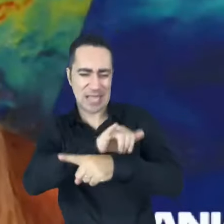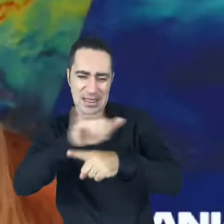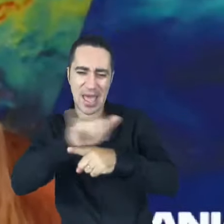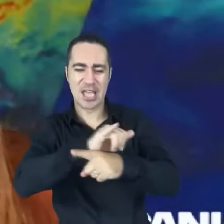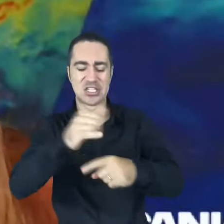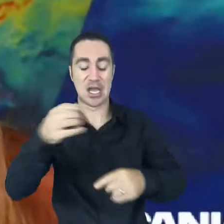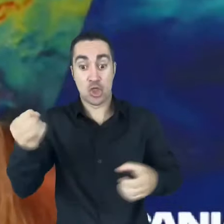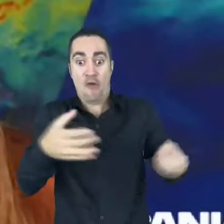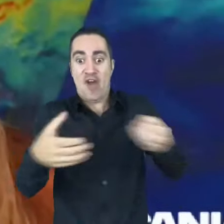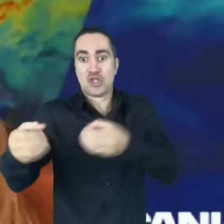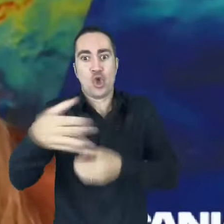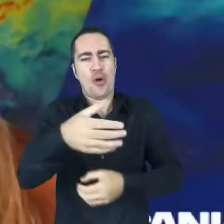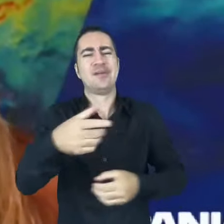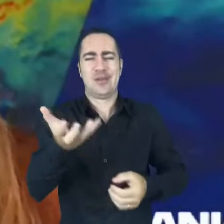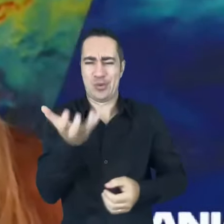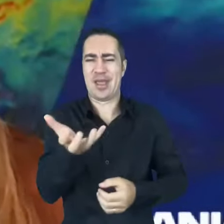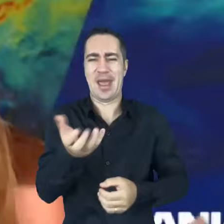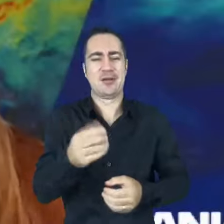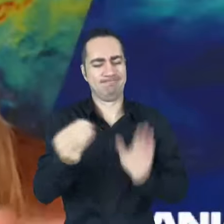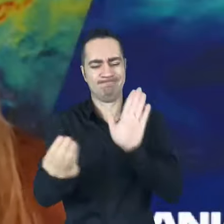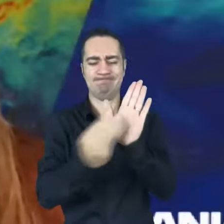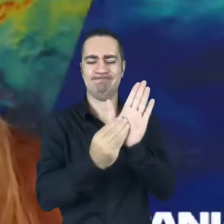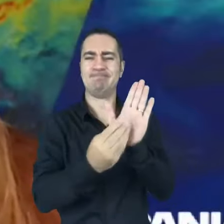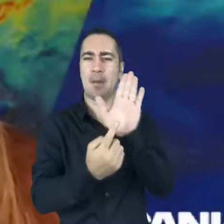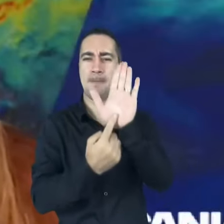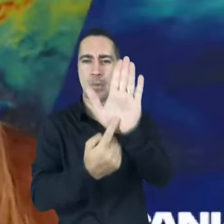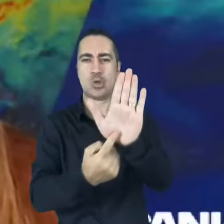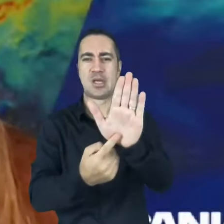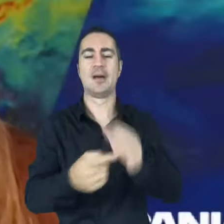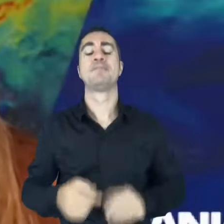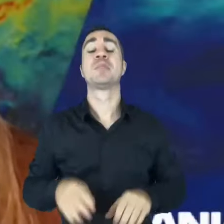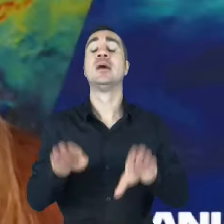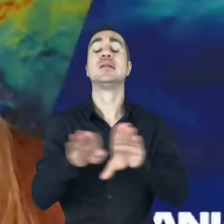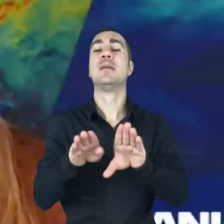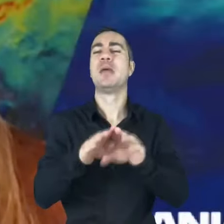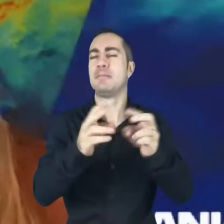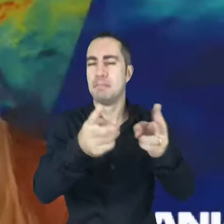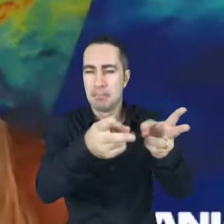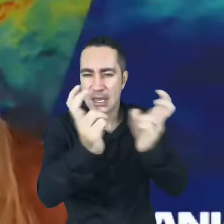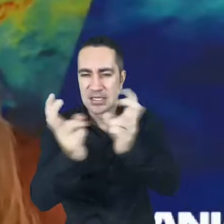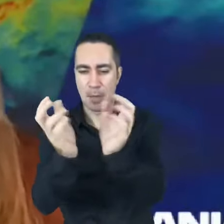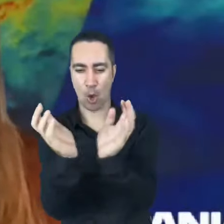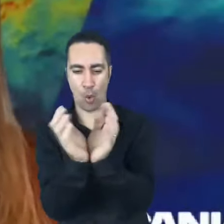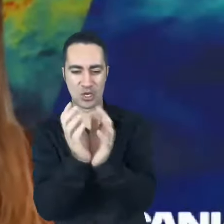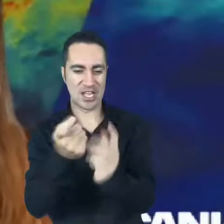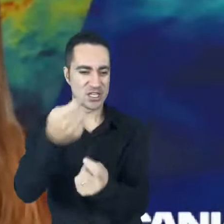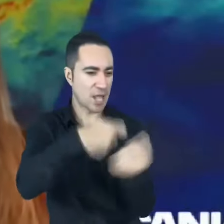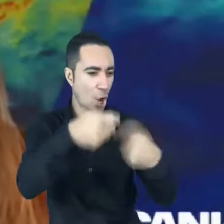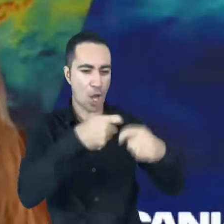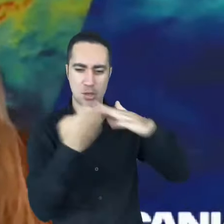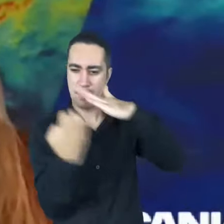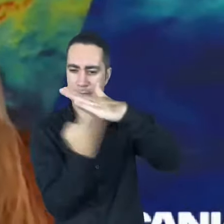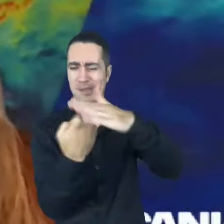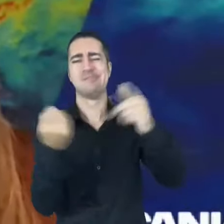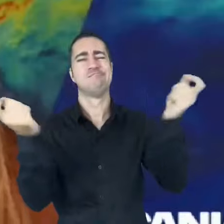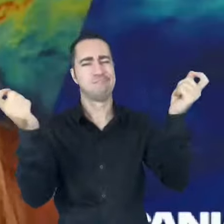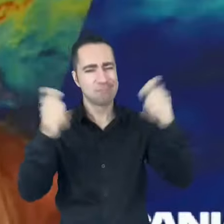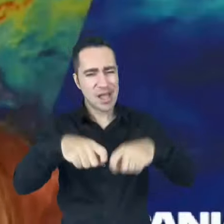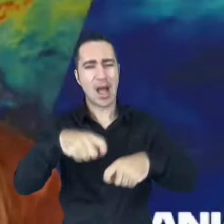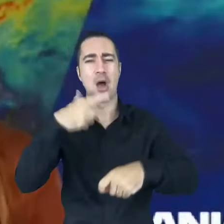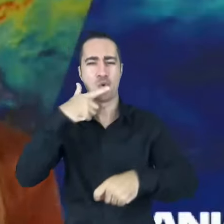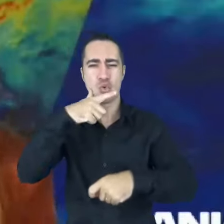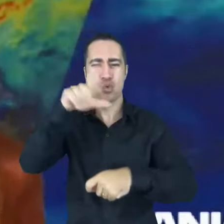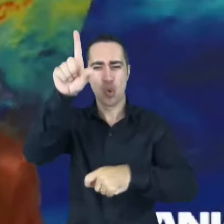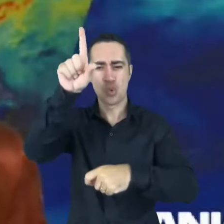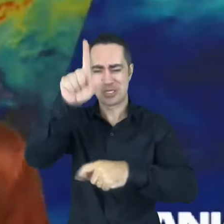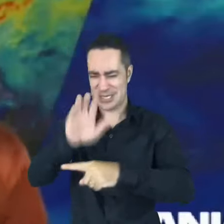saindo, realmente ver como a comunidade de negócios pode desempenhar uma função ainda maior.